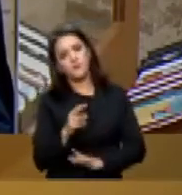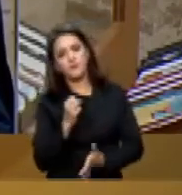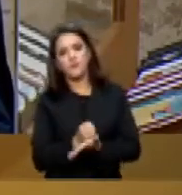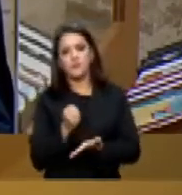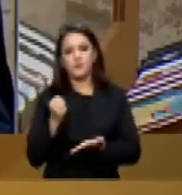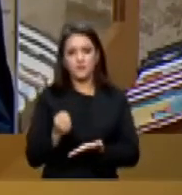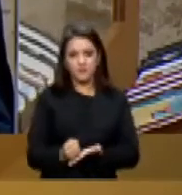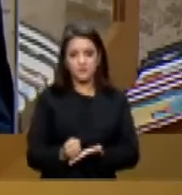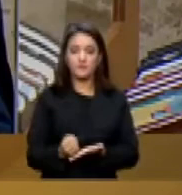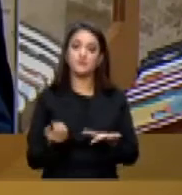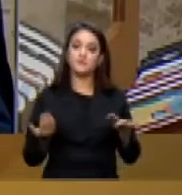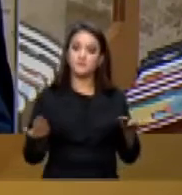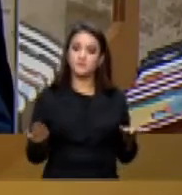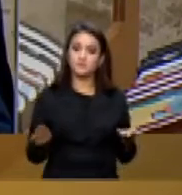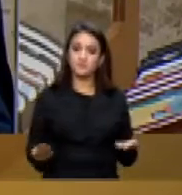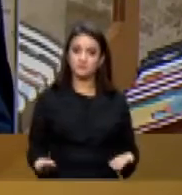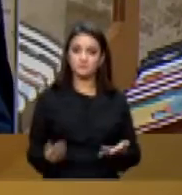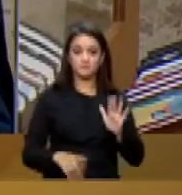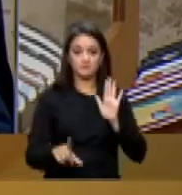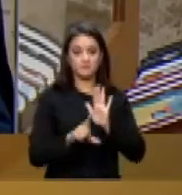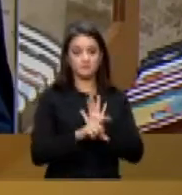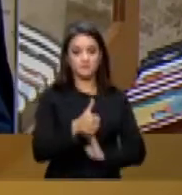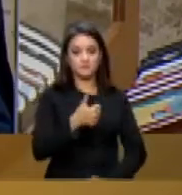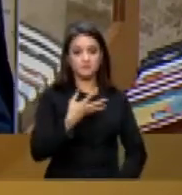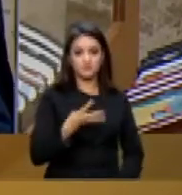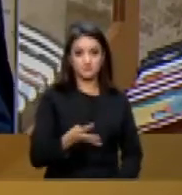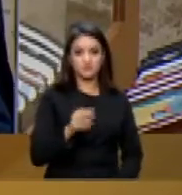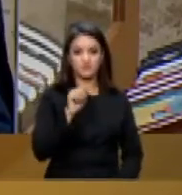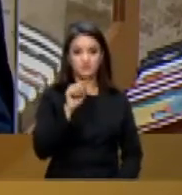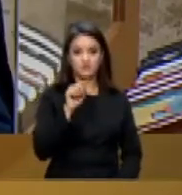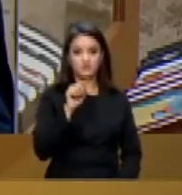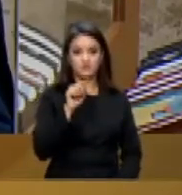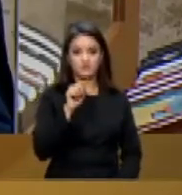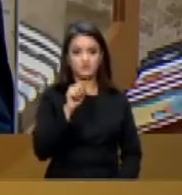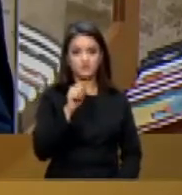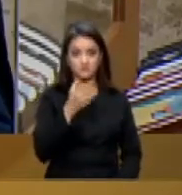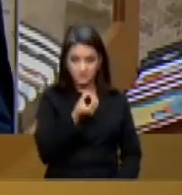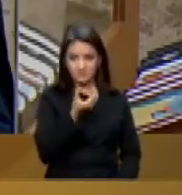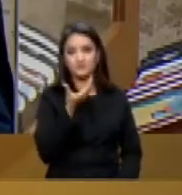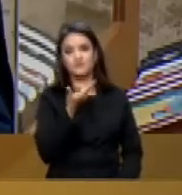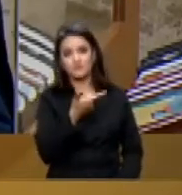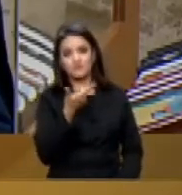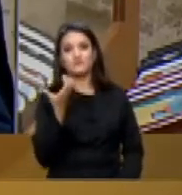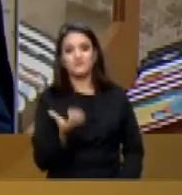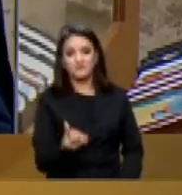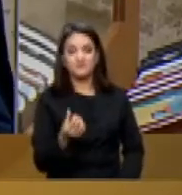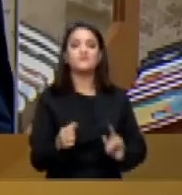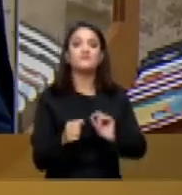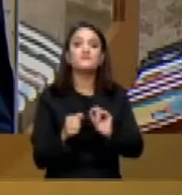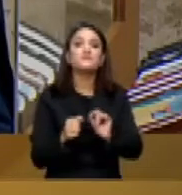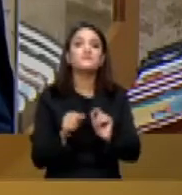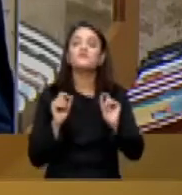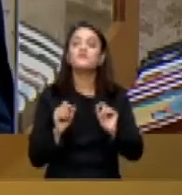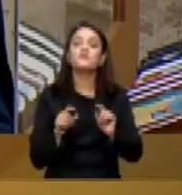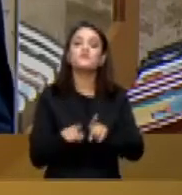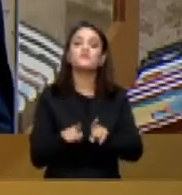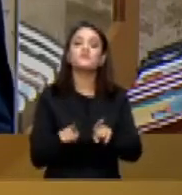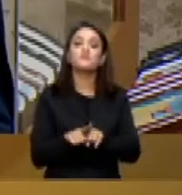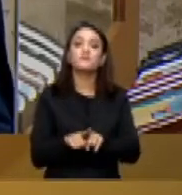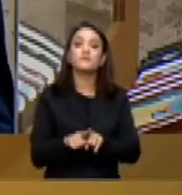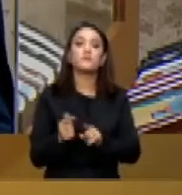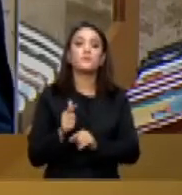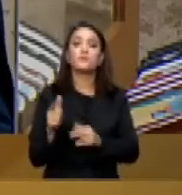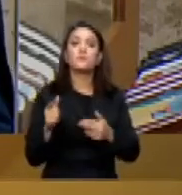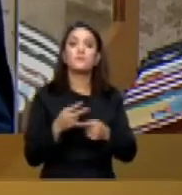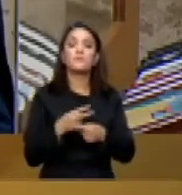contratuais. Enfim, a Lei 14.026 instituiu mais um desses instrumentos e o